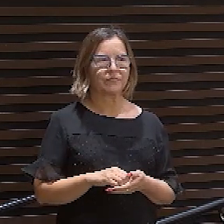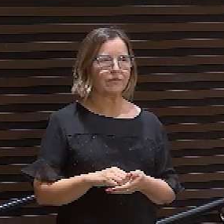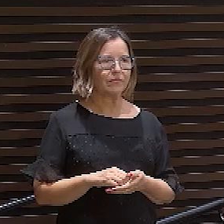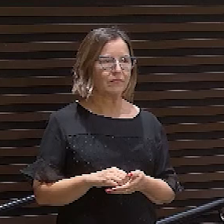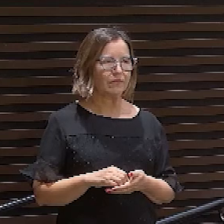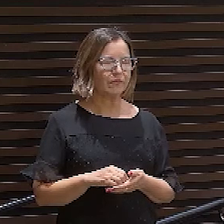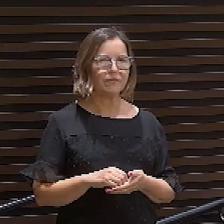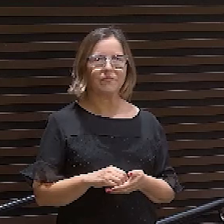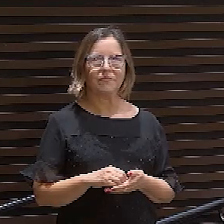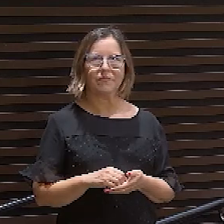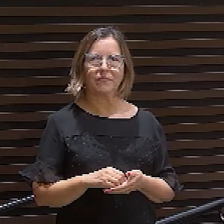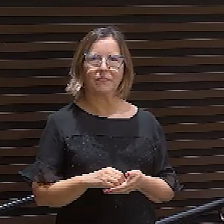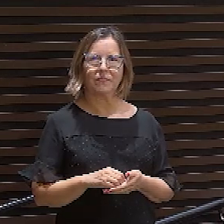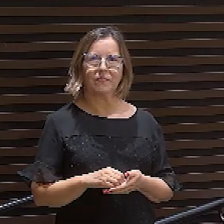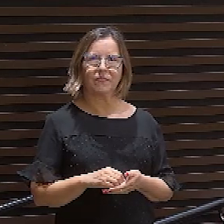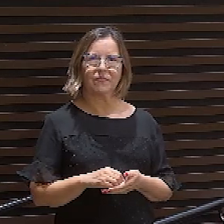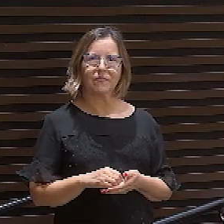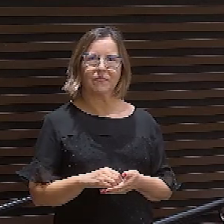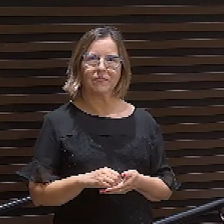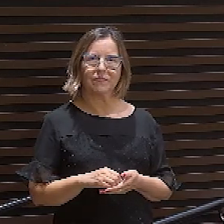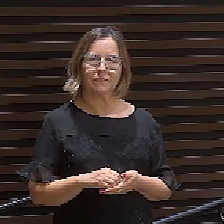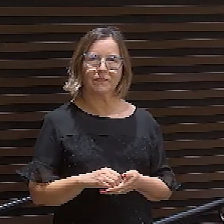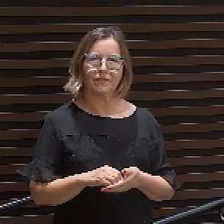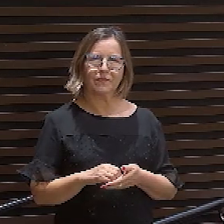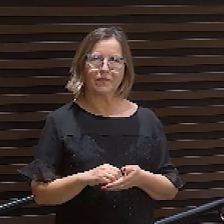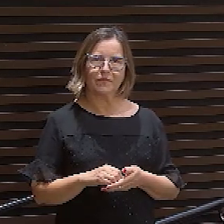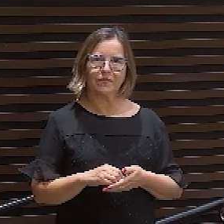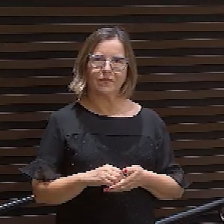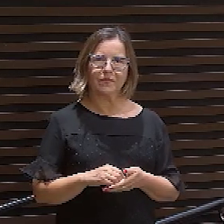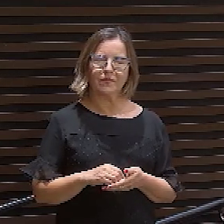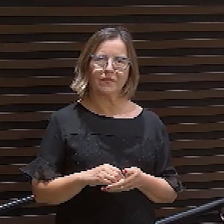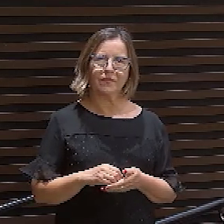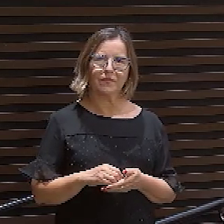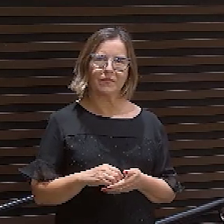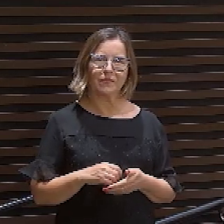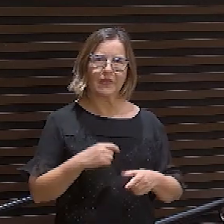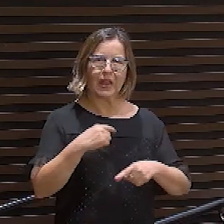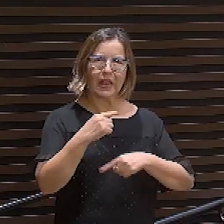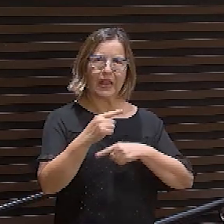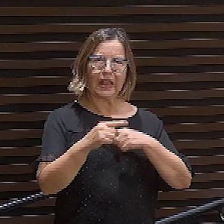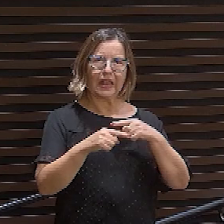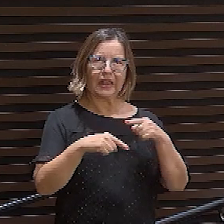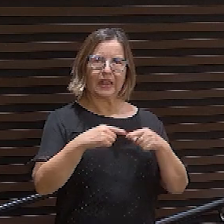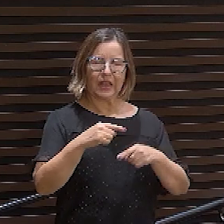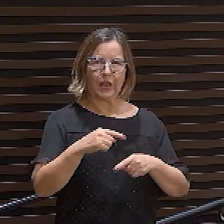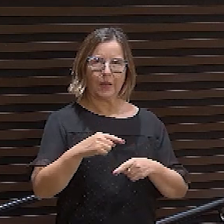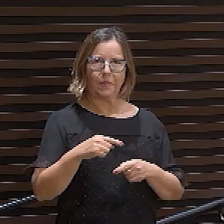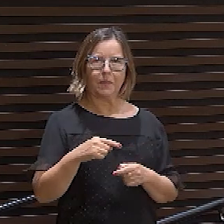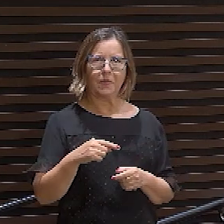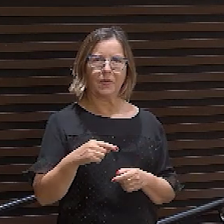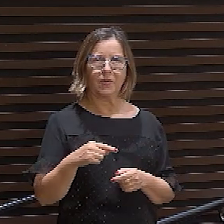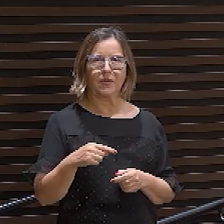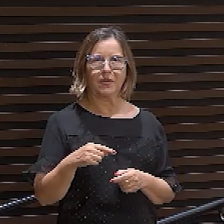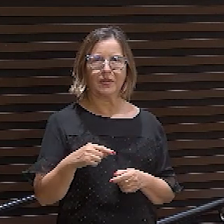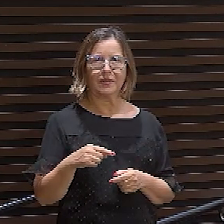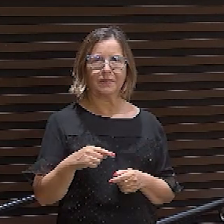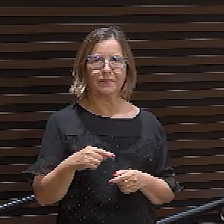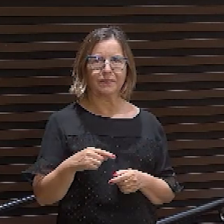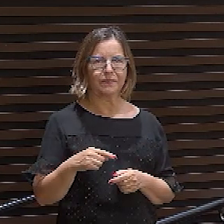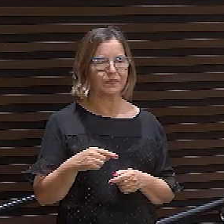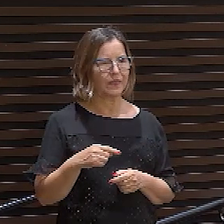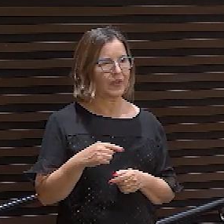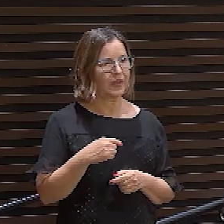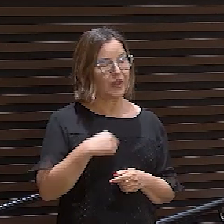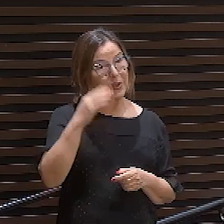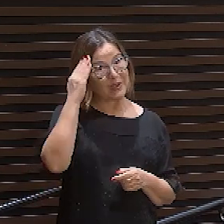passando de Siquém, passando do suporte, eu agora sei que eu tenho um Deus que